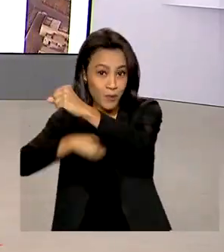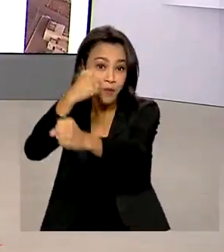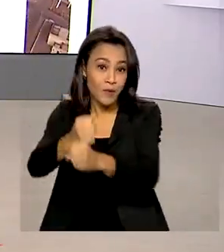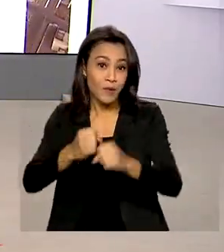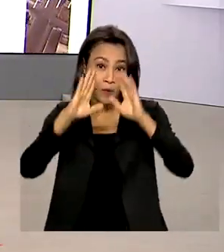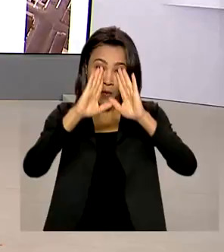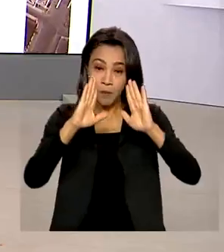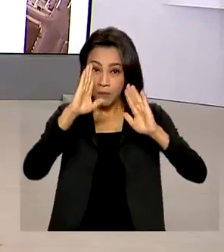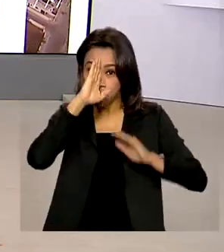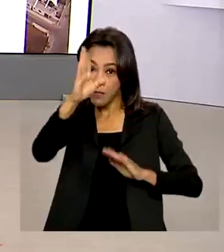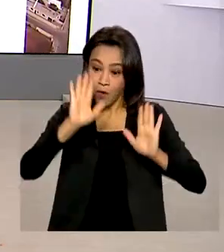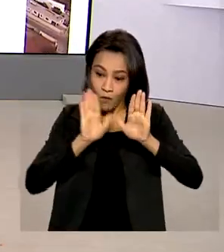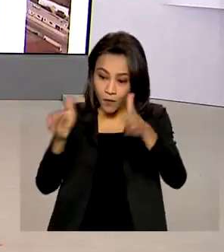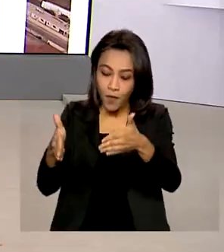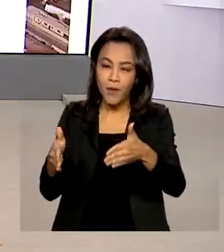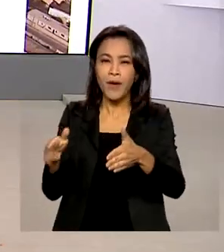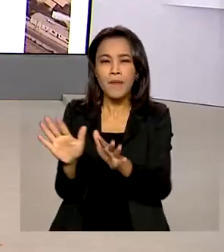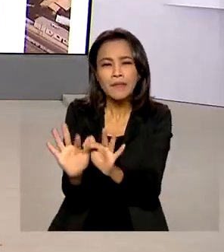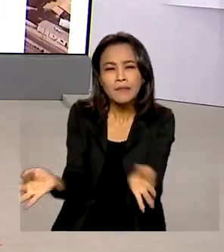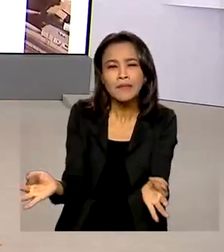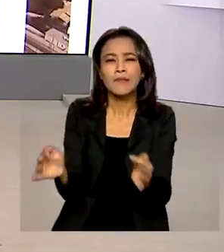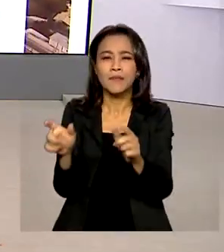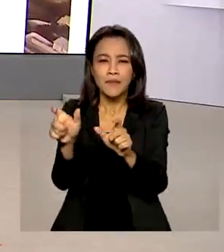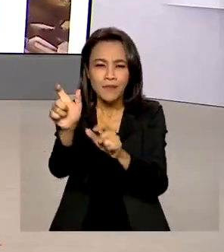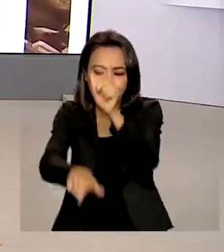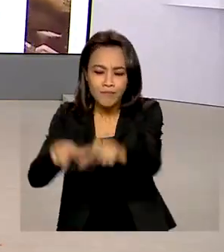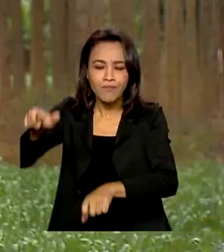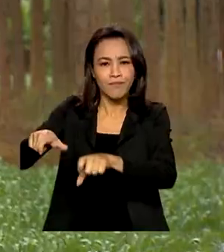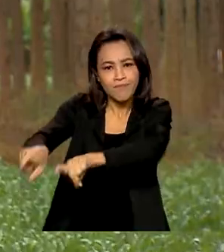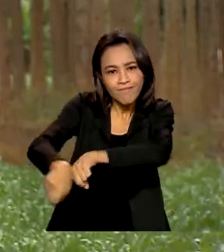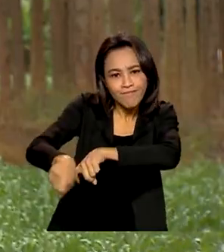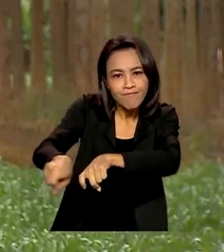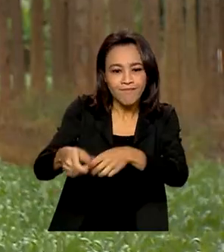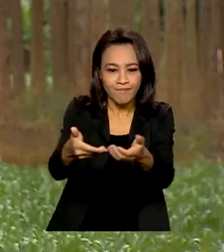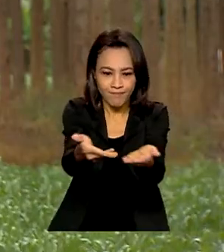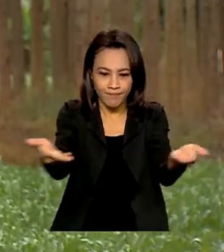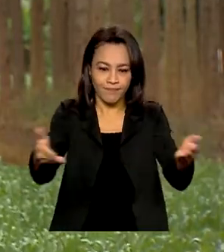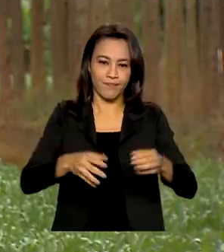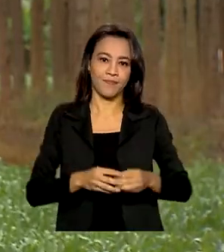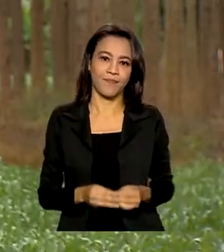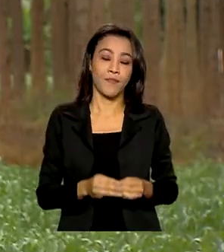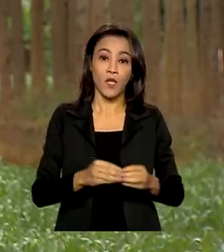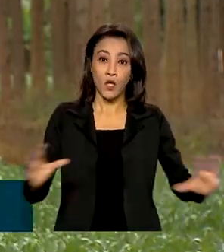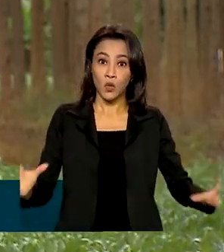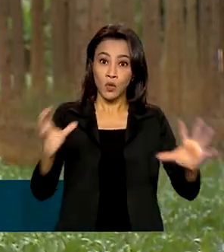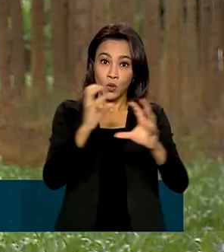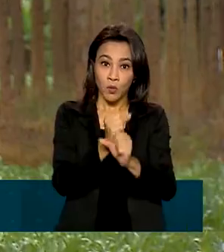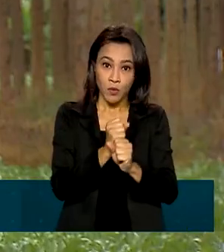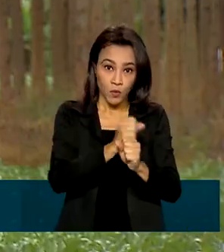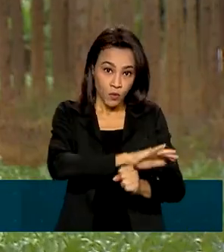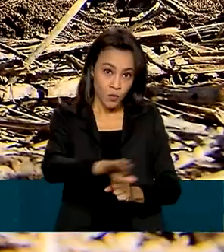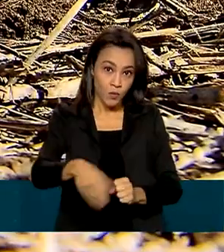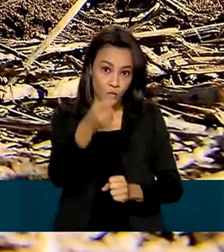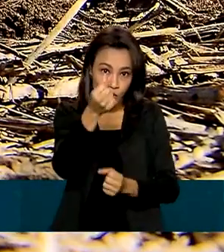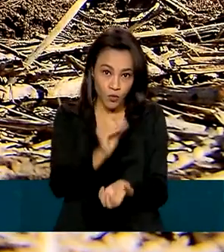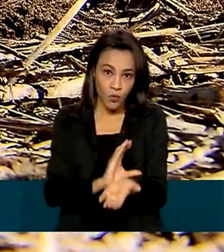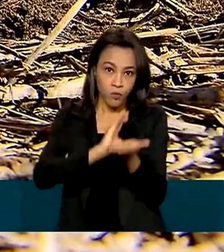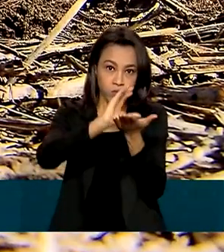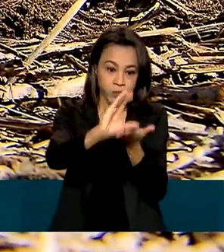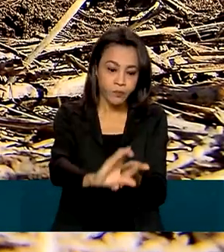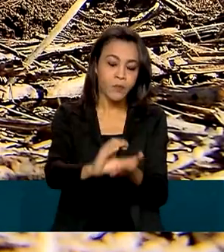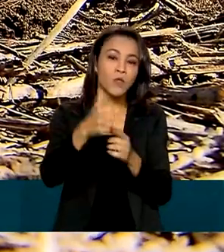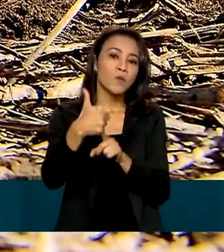atendimento para pequenos e médios agricultores. Do total de recursos disponibilizados, cerca de